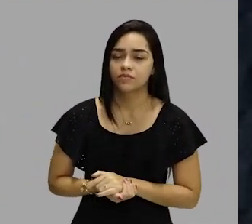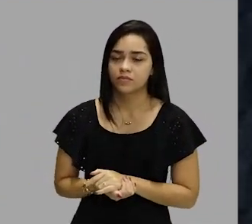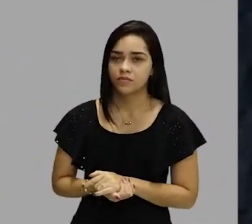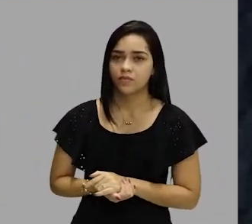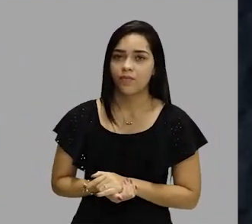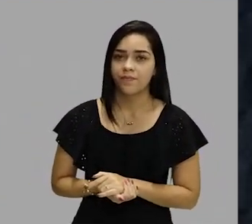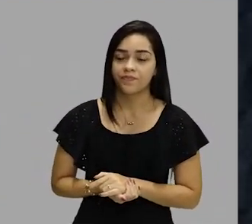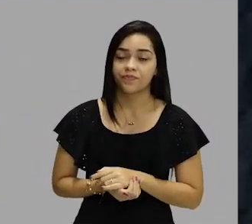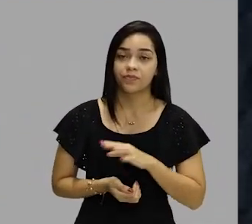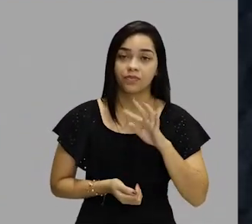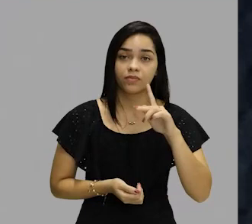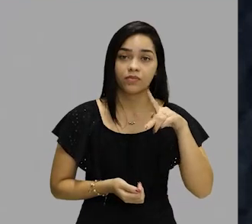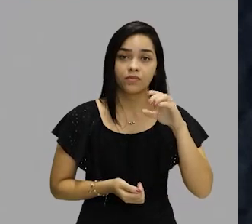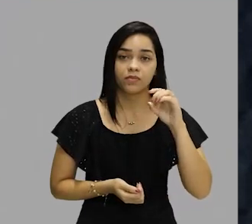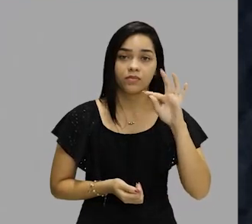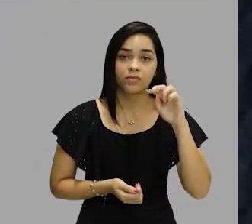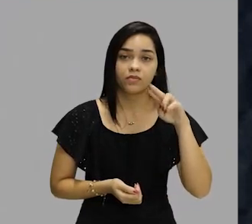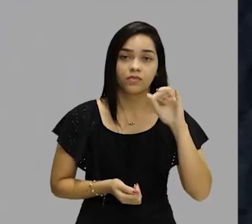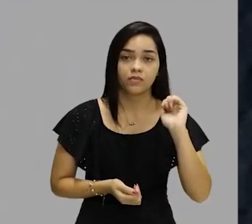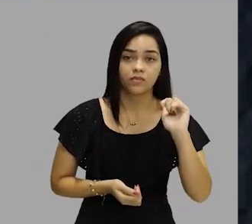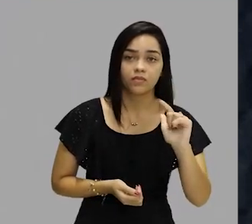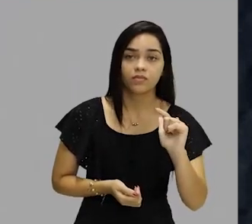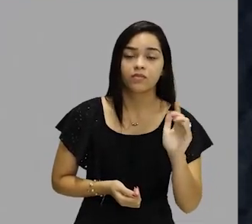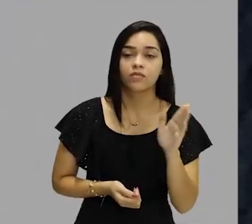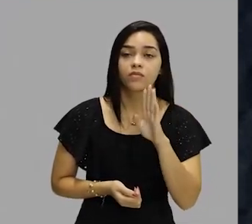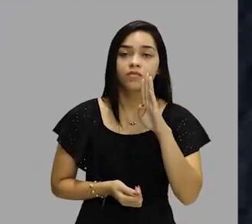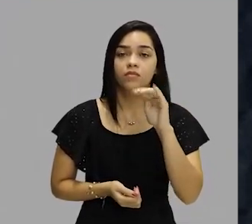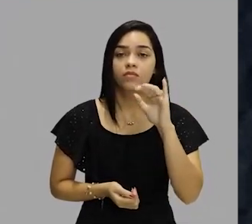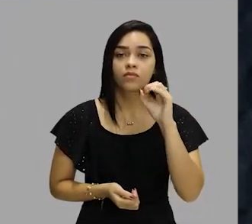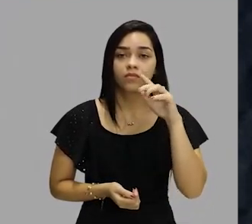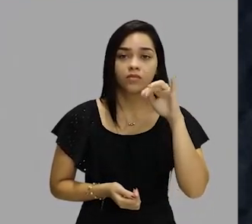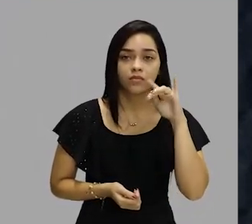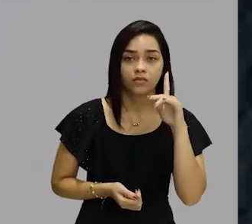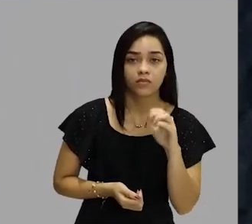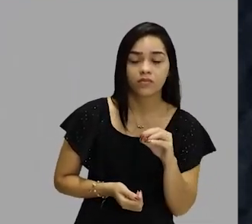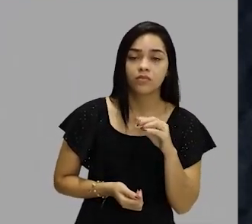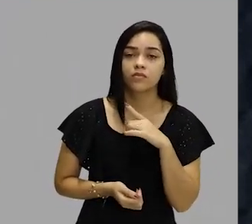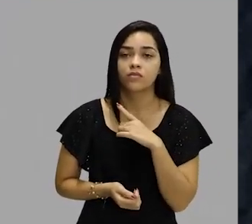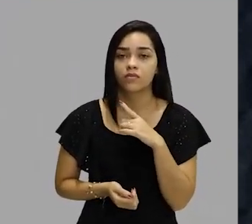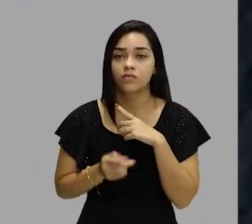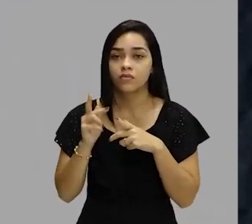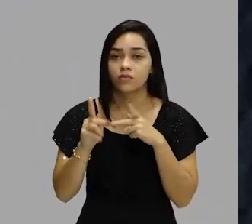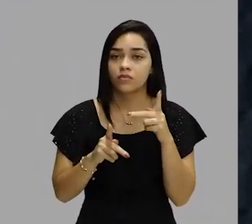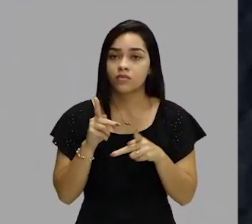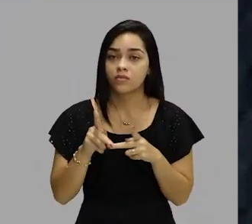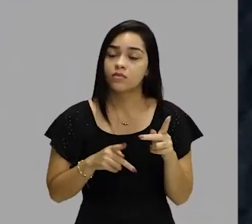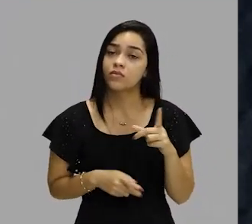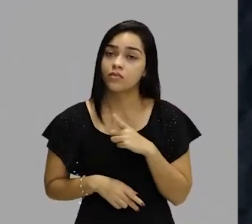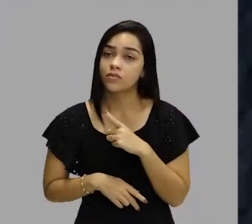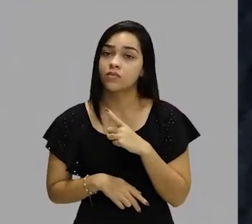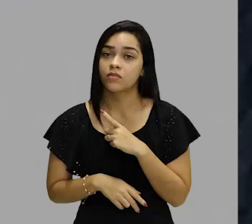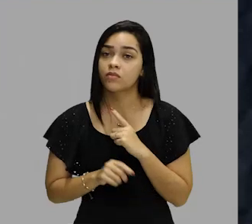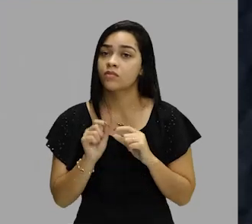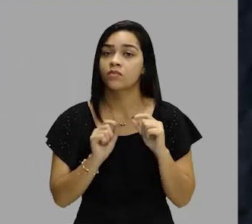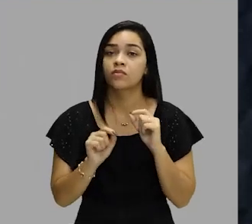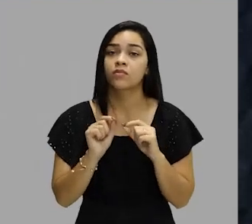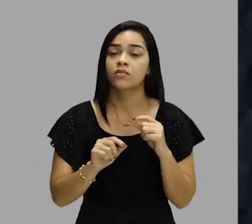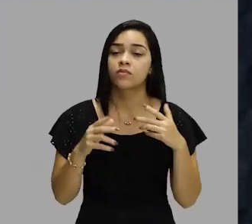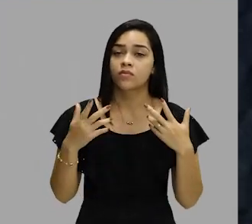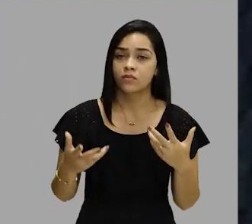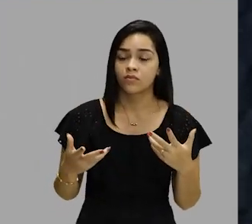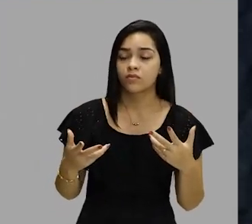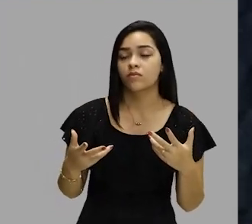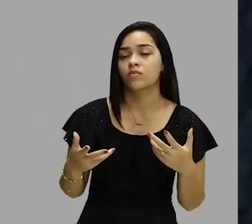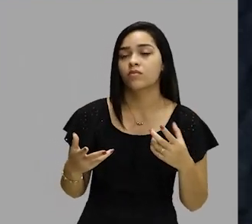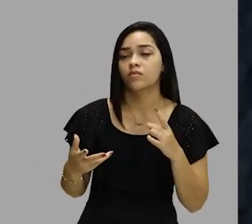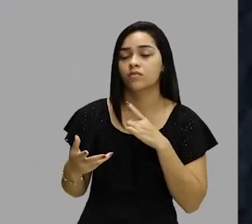Bem, potencial biótico é uma capacidade que as populações de seres vivos possuem de, quando eles